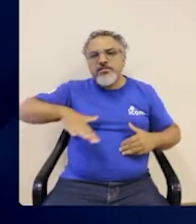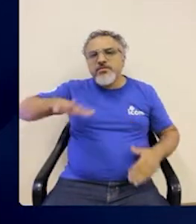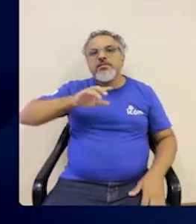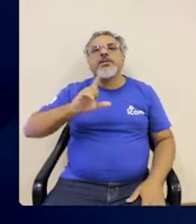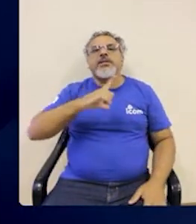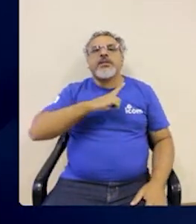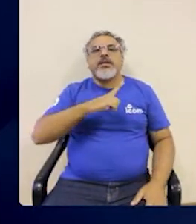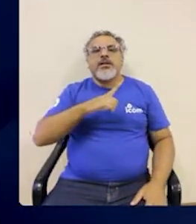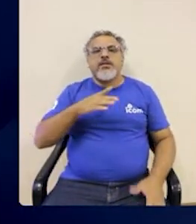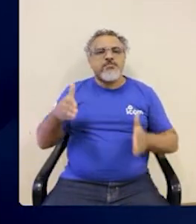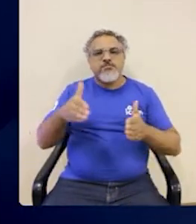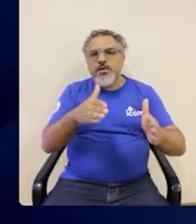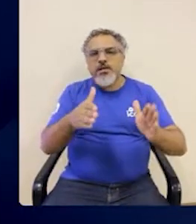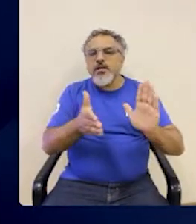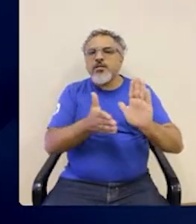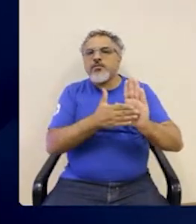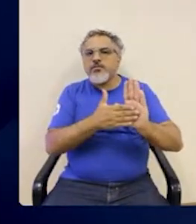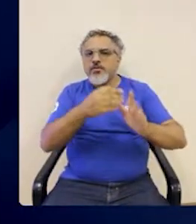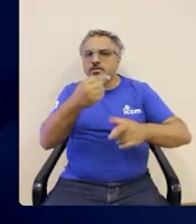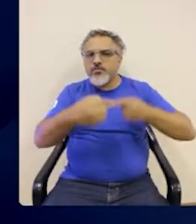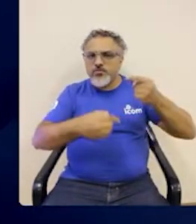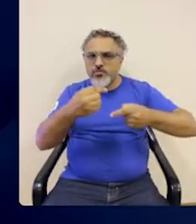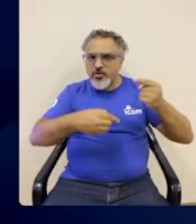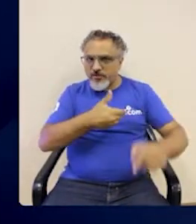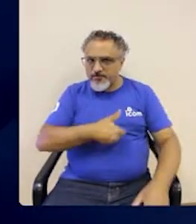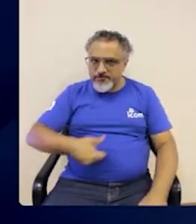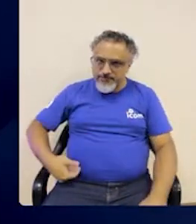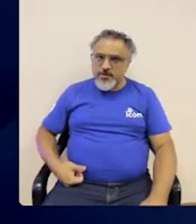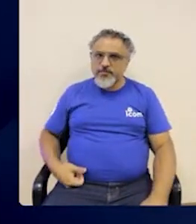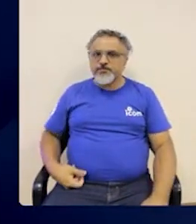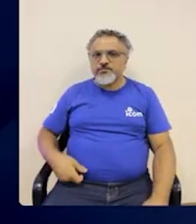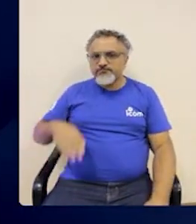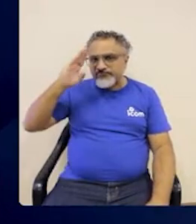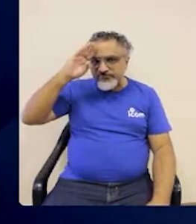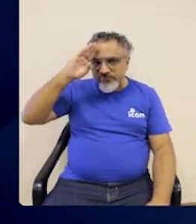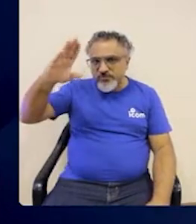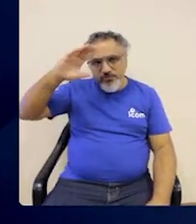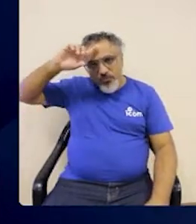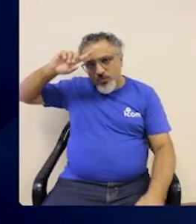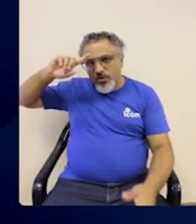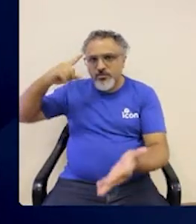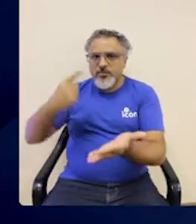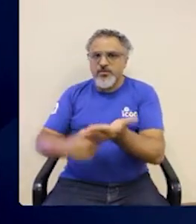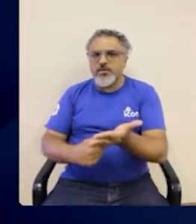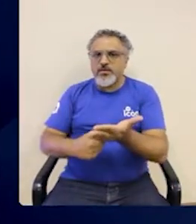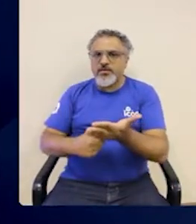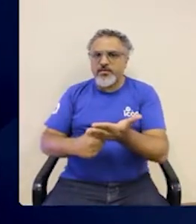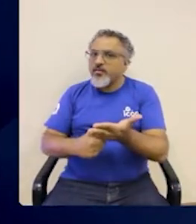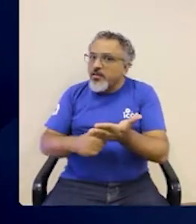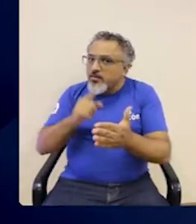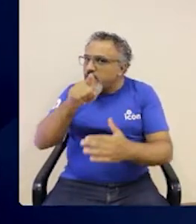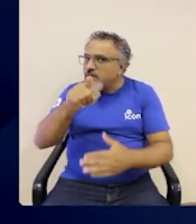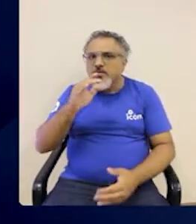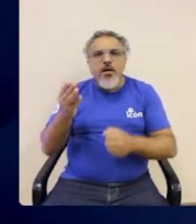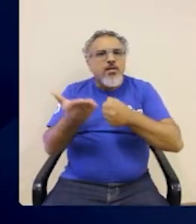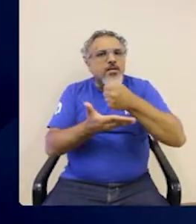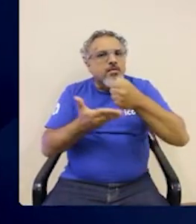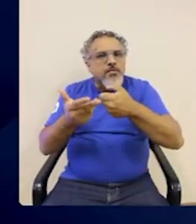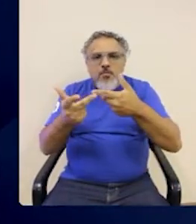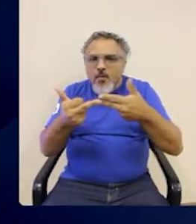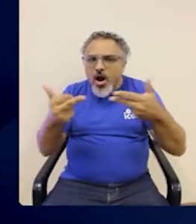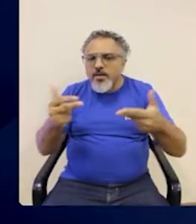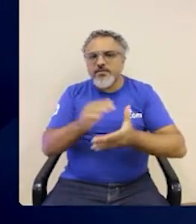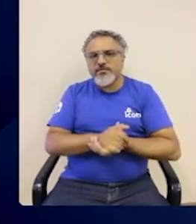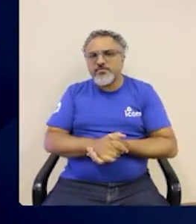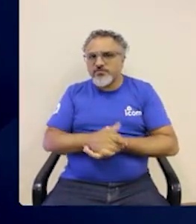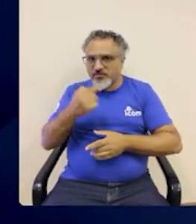ser norteador da proposição de políticas públicas e principalmente na tomada de decisões. Isso deveria ser um princípio básico. A gente